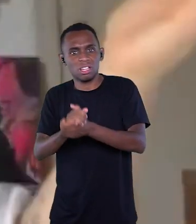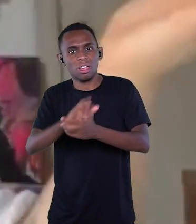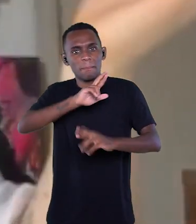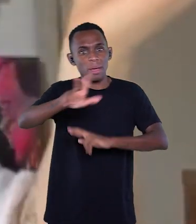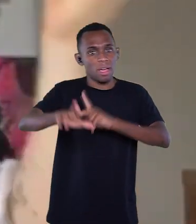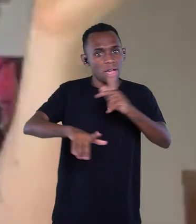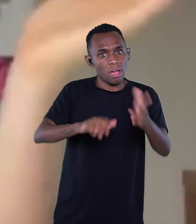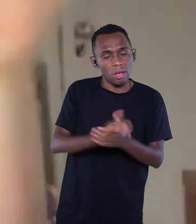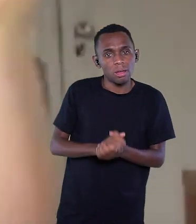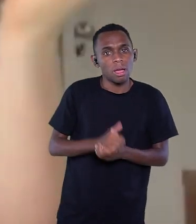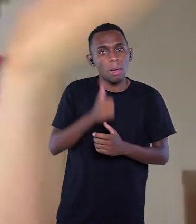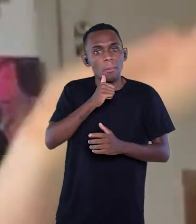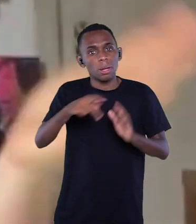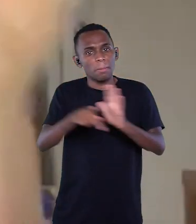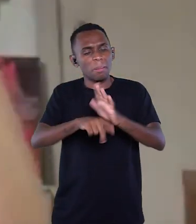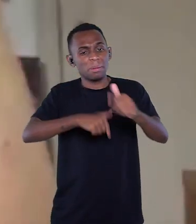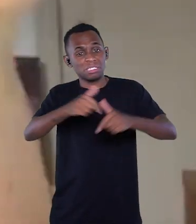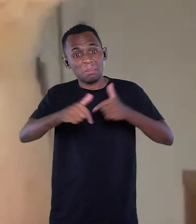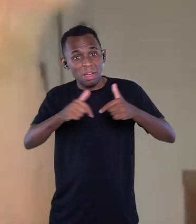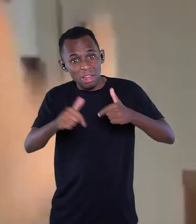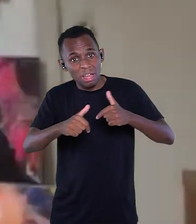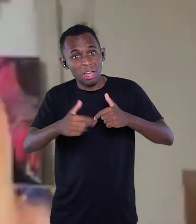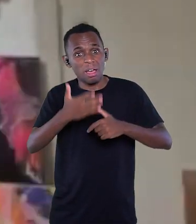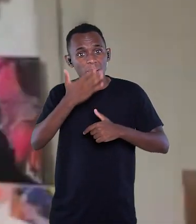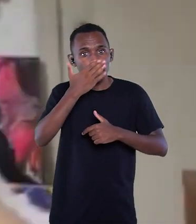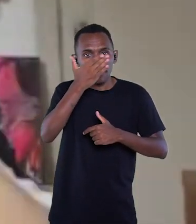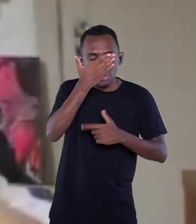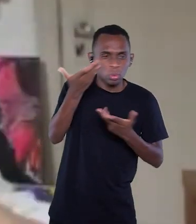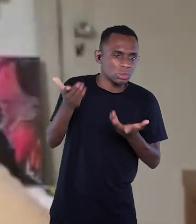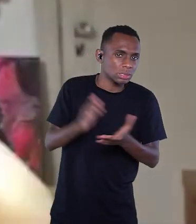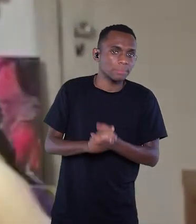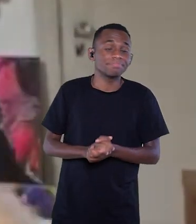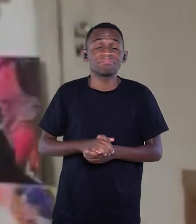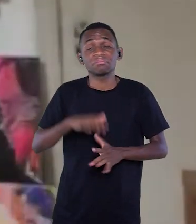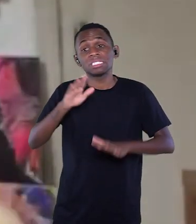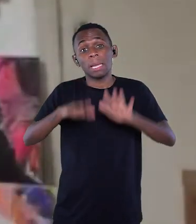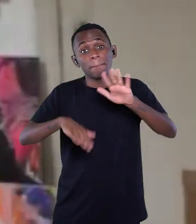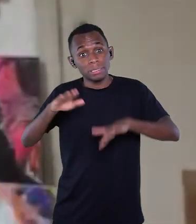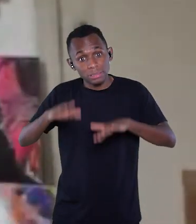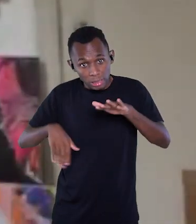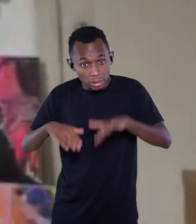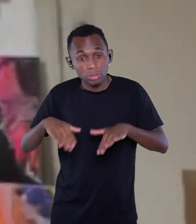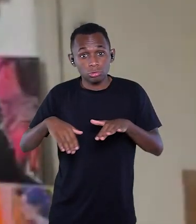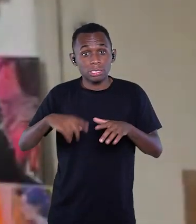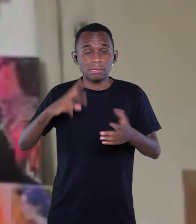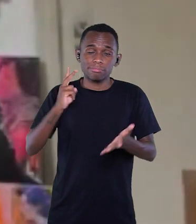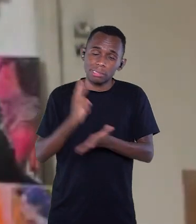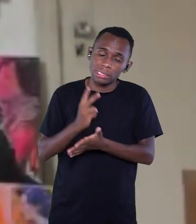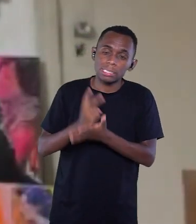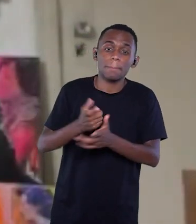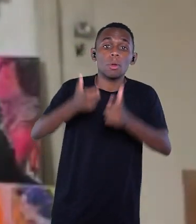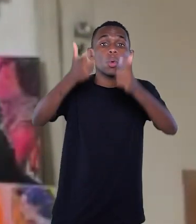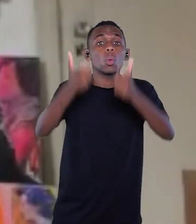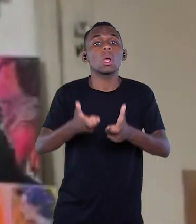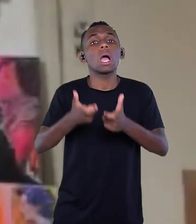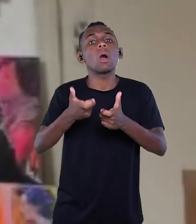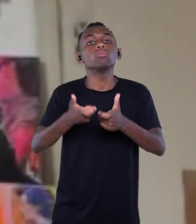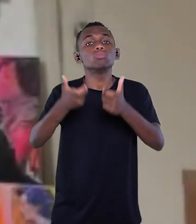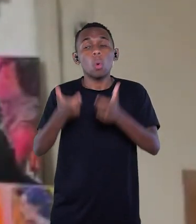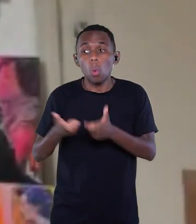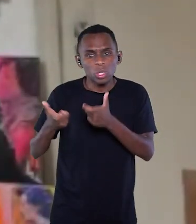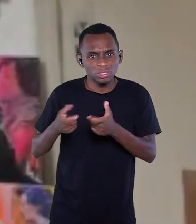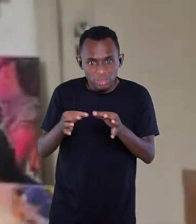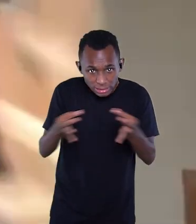aquilo. Não, essa é uma mulher da vida, uma mulher menor. Então, assim, isso a gente está sempre em disputa esse lugar, né? Ele não é um